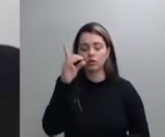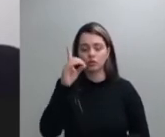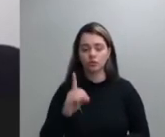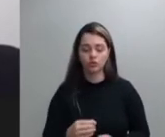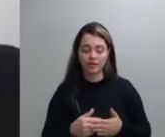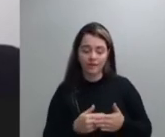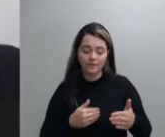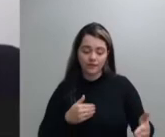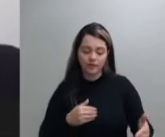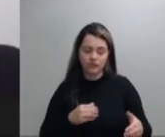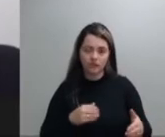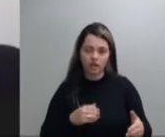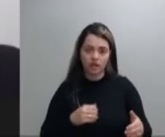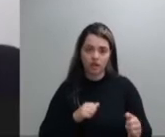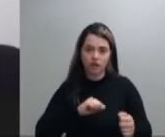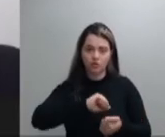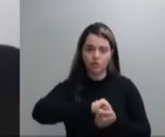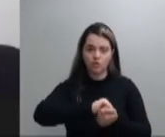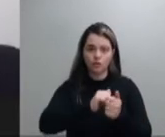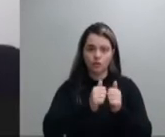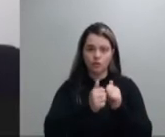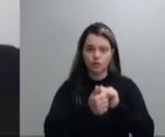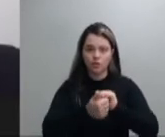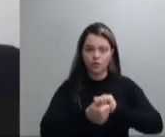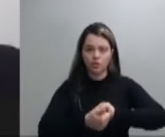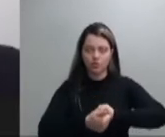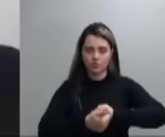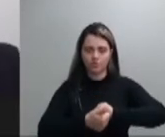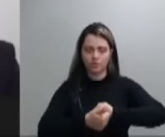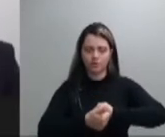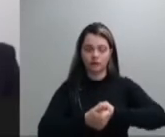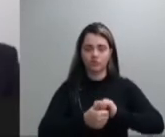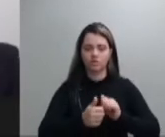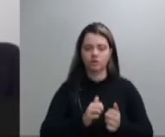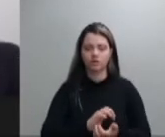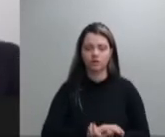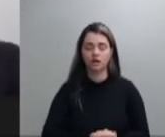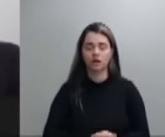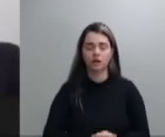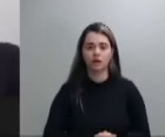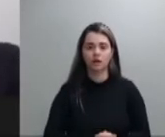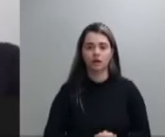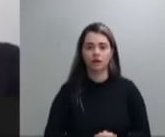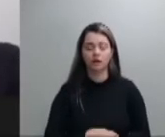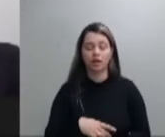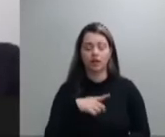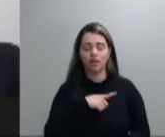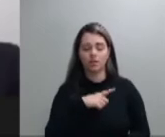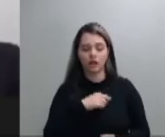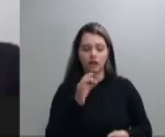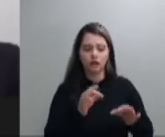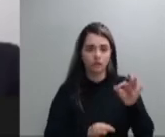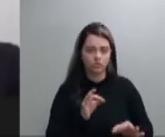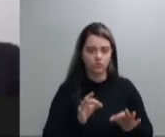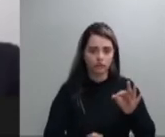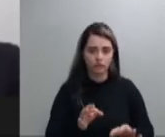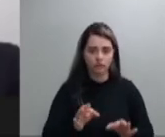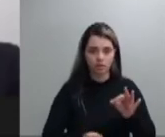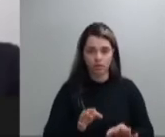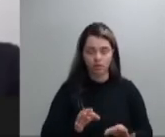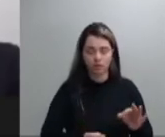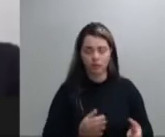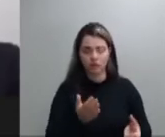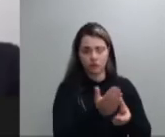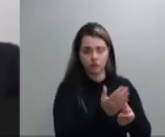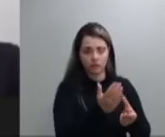configuração de dolo na conduta que ele foi imputada porém a cor de origem mantendo o julgamento antecipado da causa negou esse direito